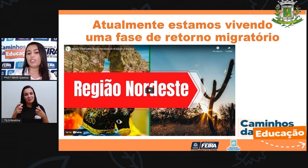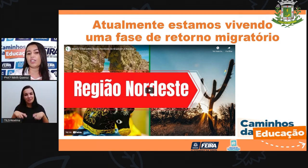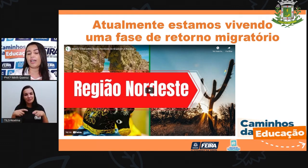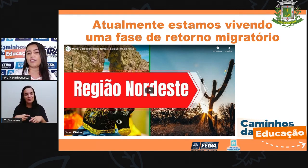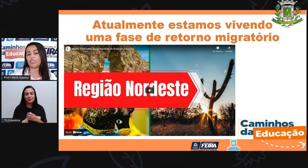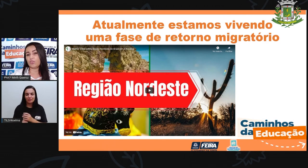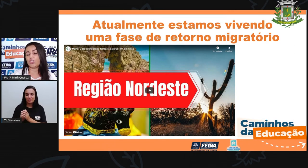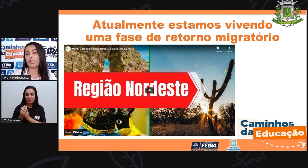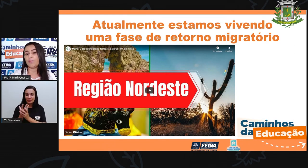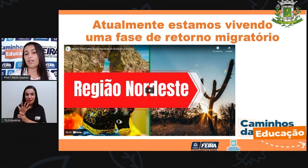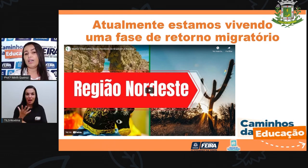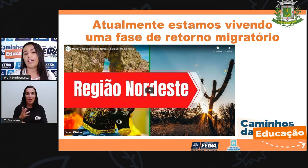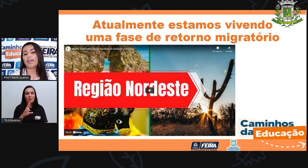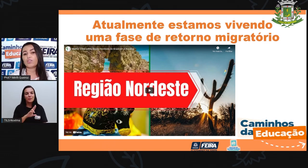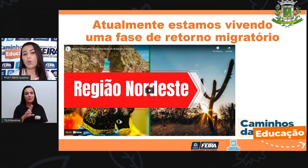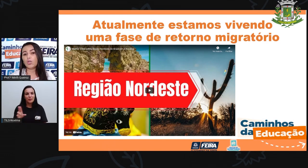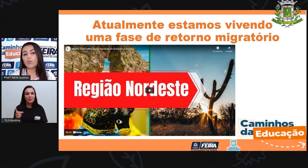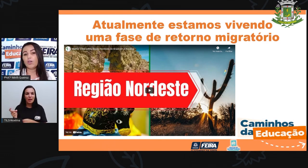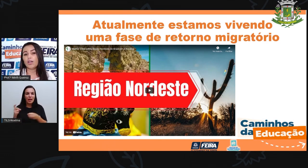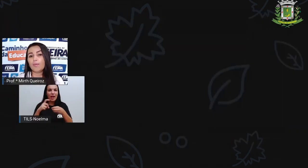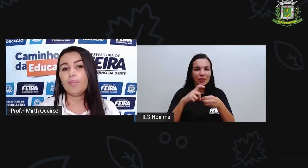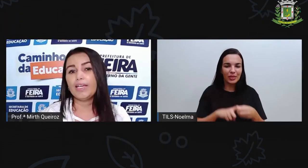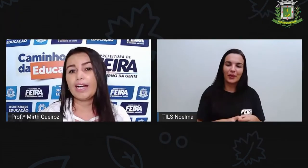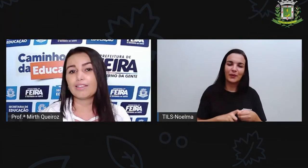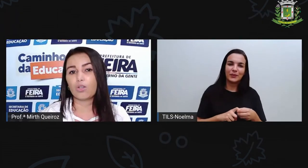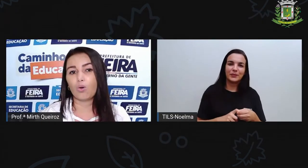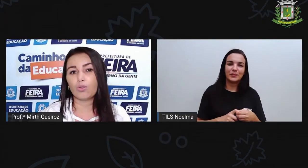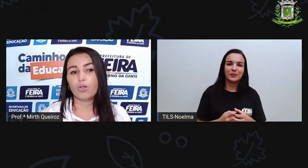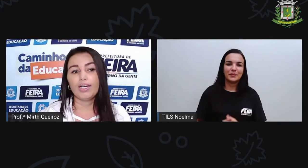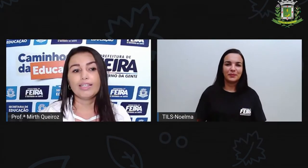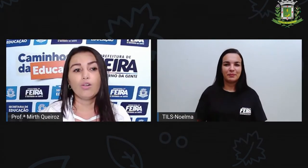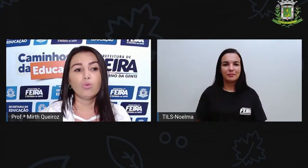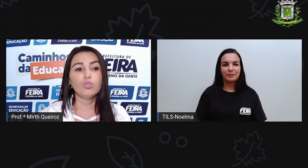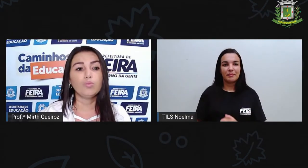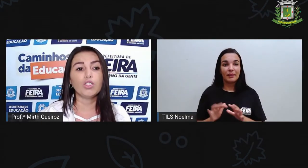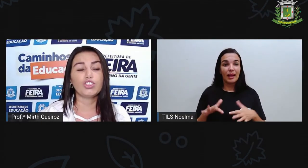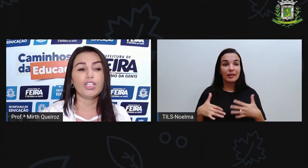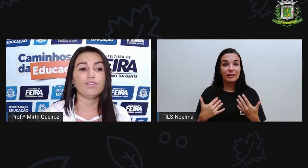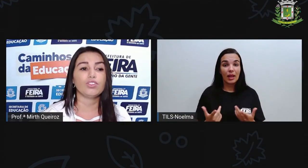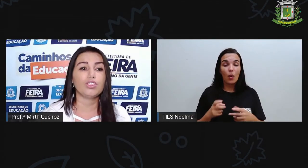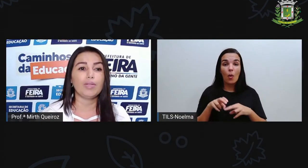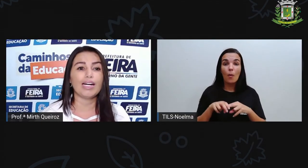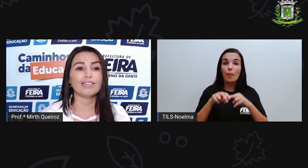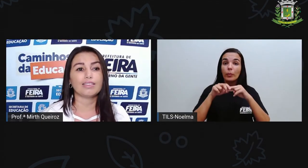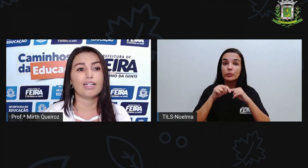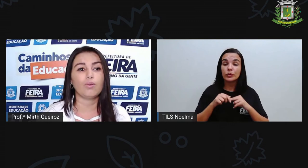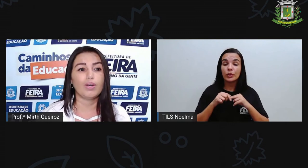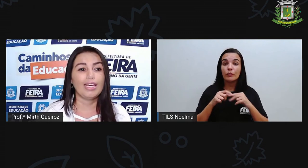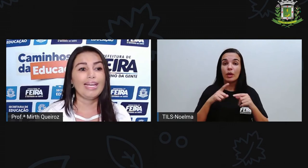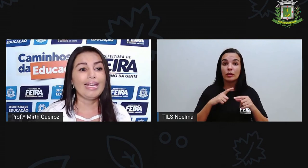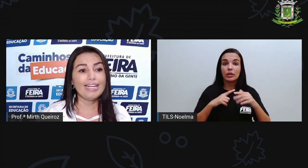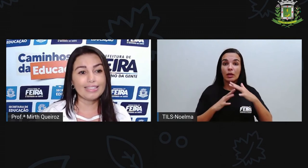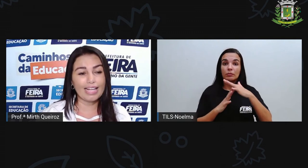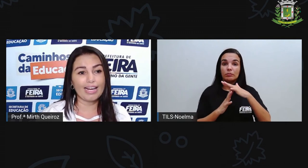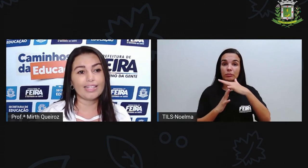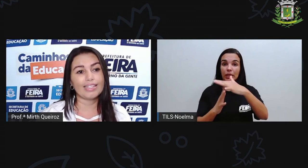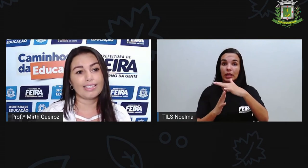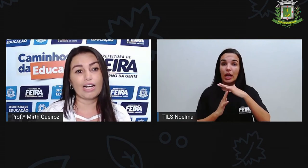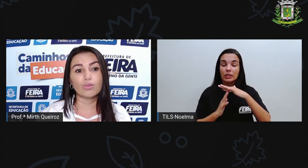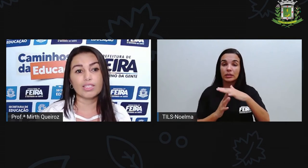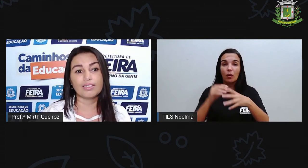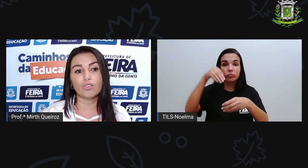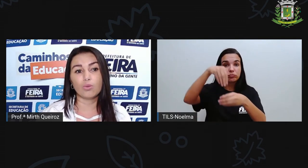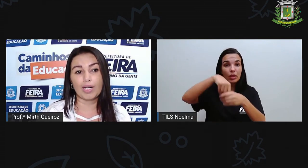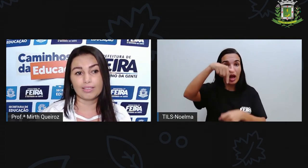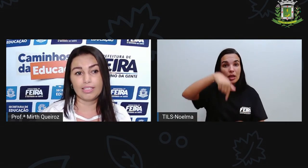de origem que se chama retorno migratório Então, os motivos de migração interna